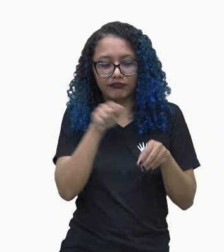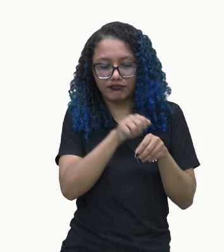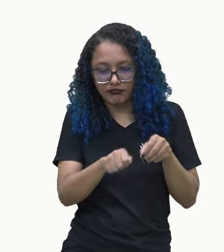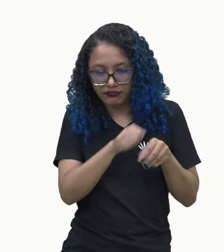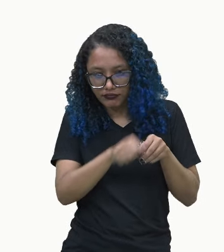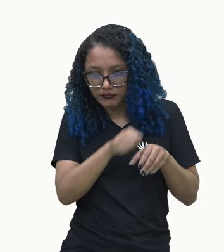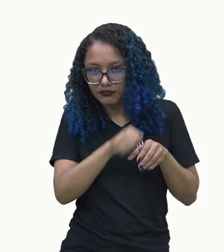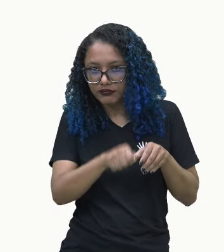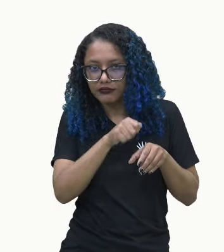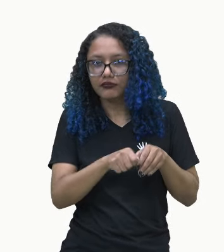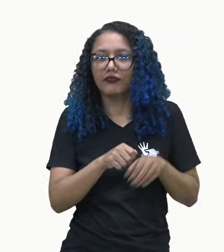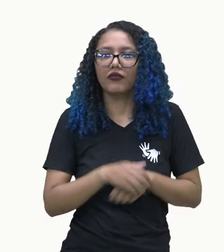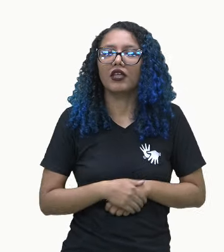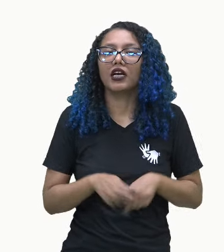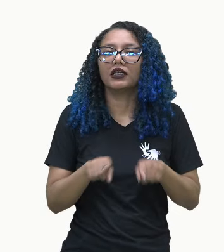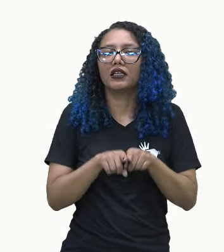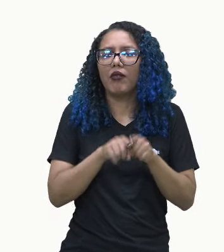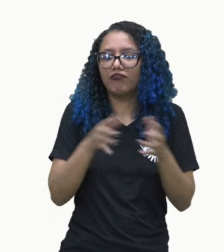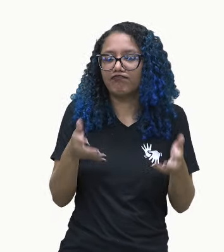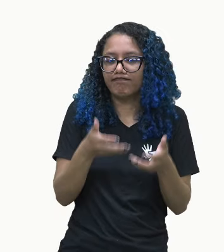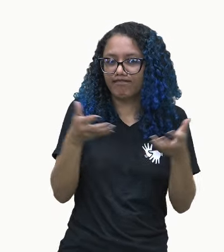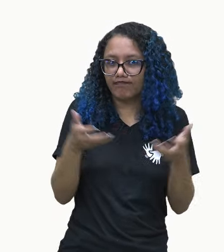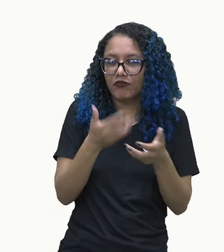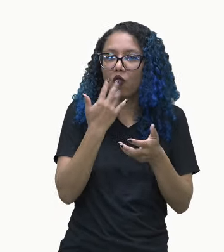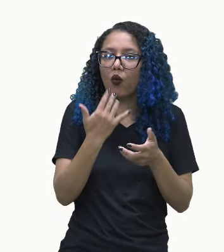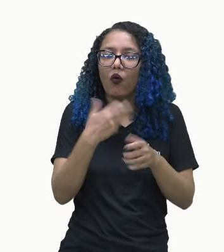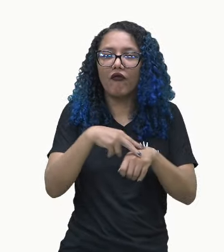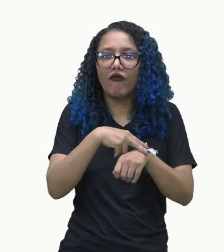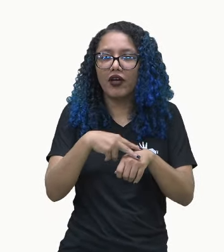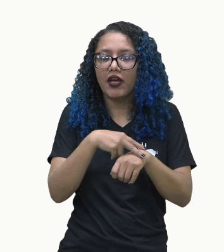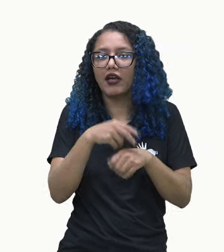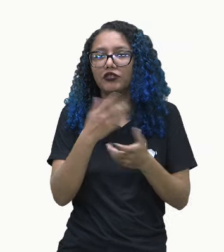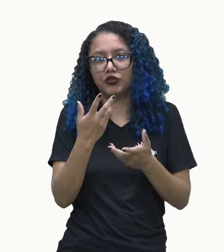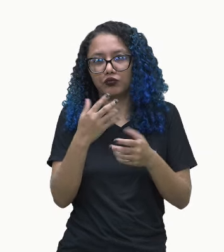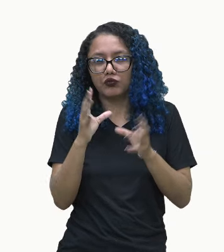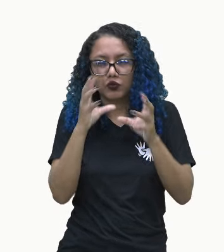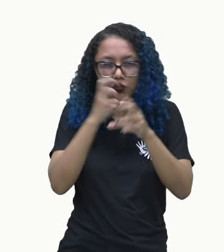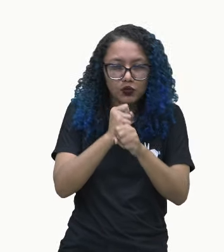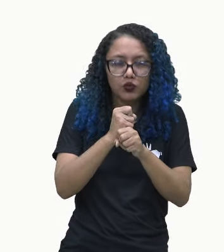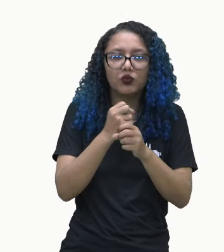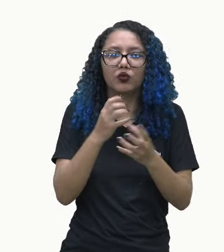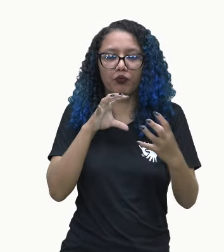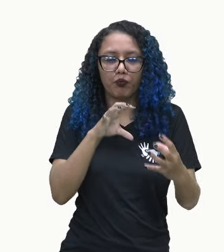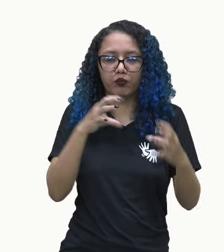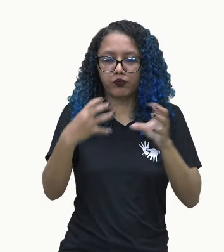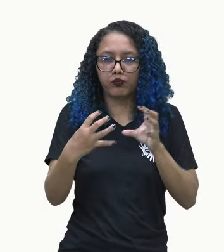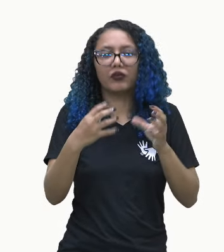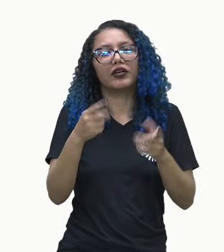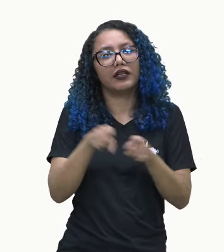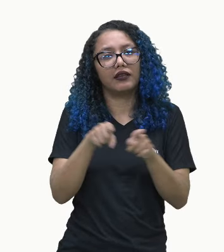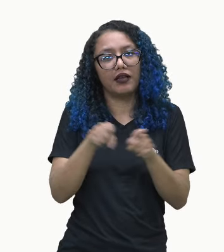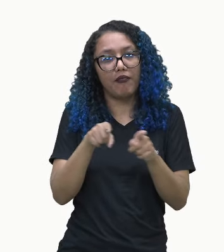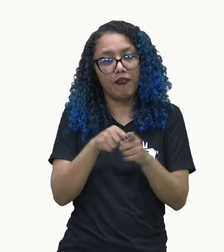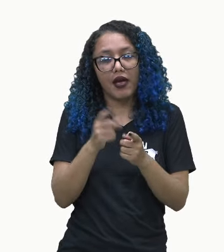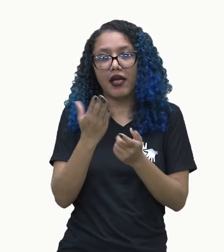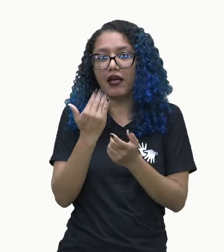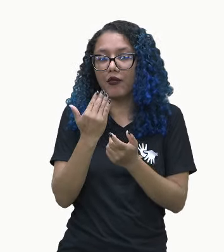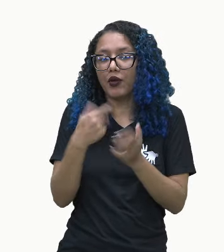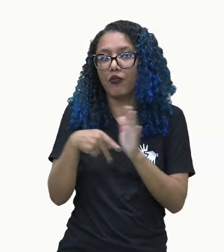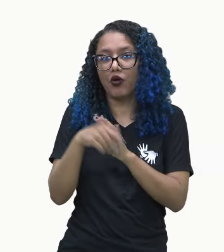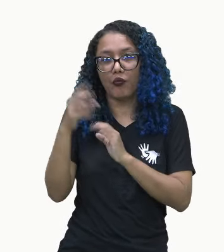Folhas verdes, verdes escuros aí, como a couve, abóboras e nos laticínios, tá bom?